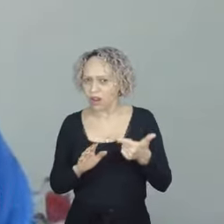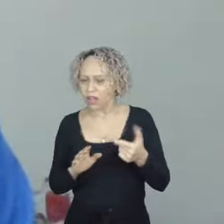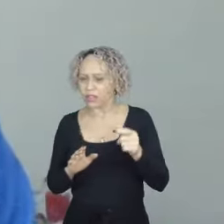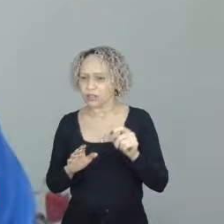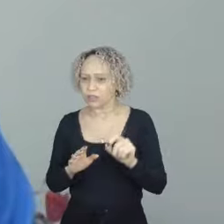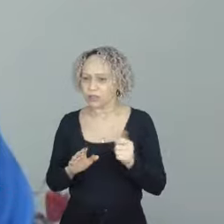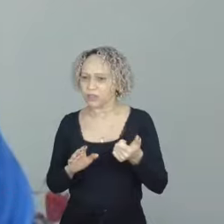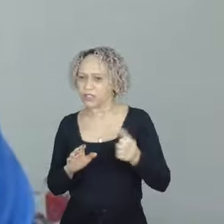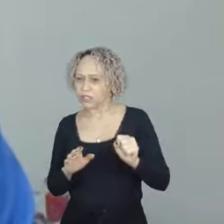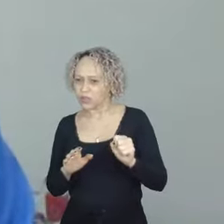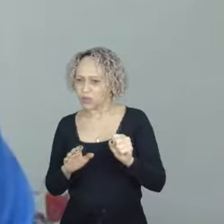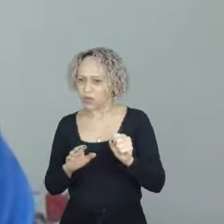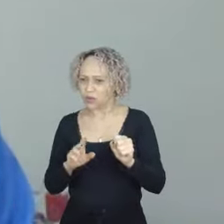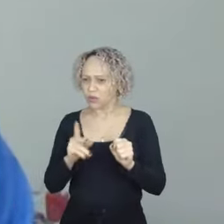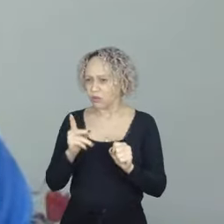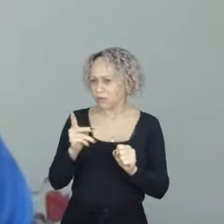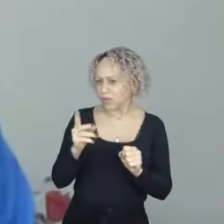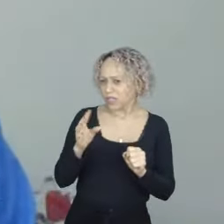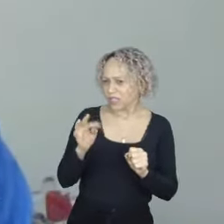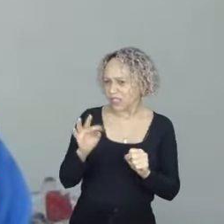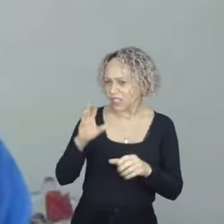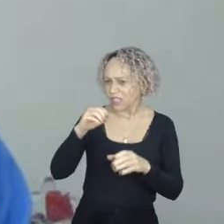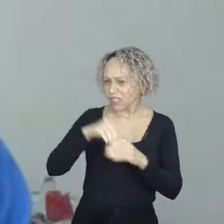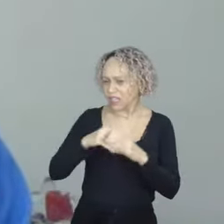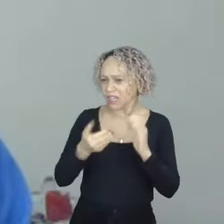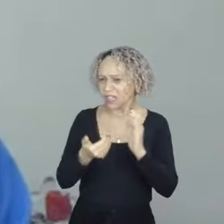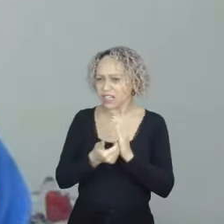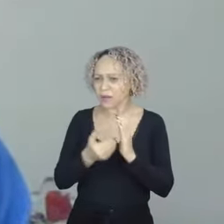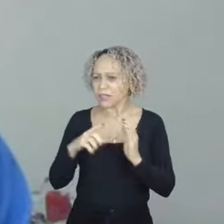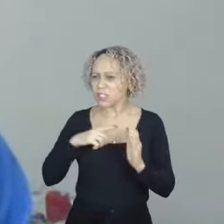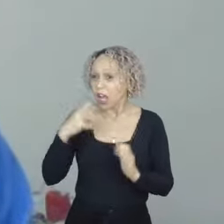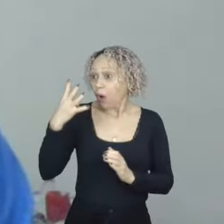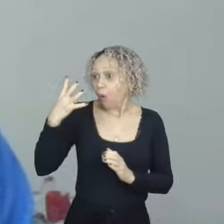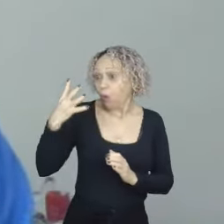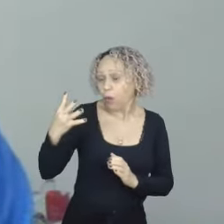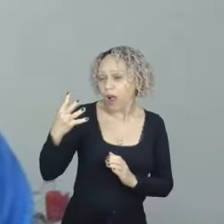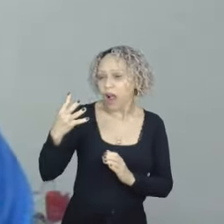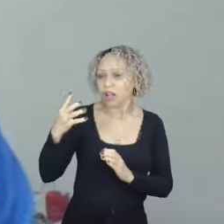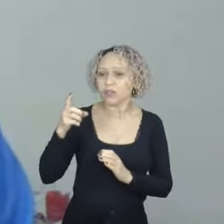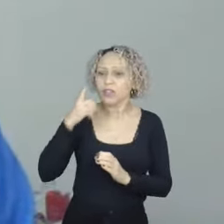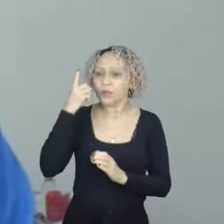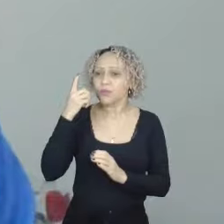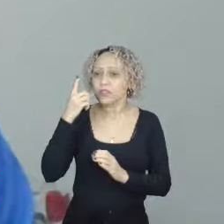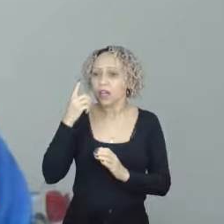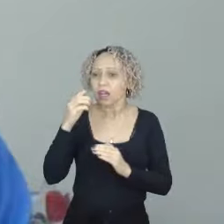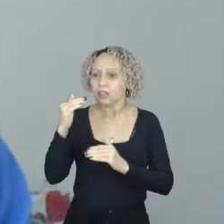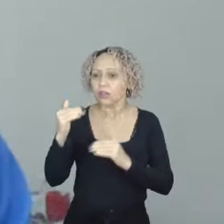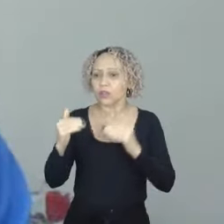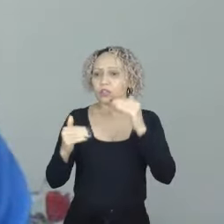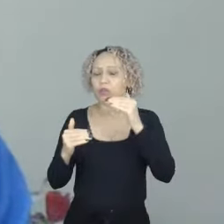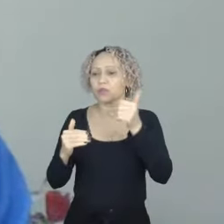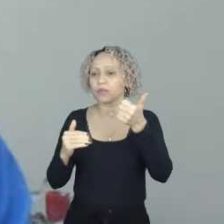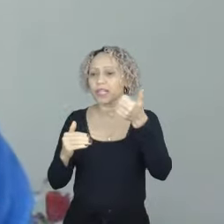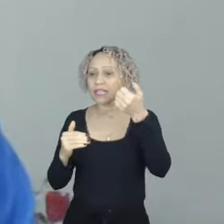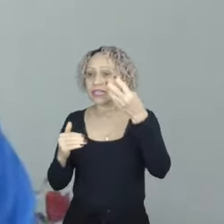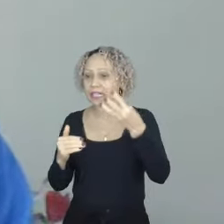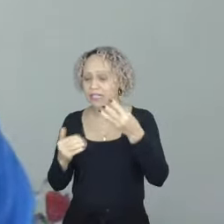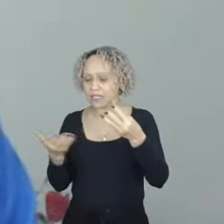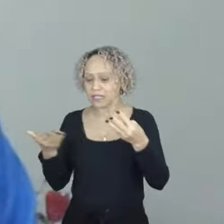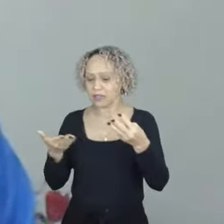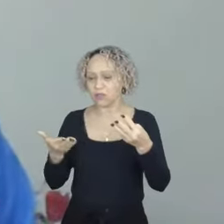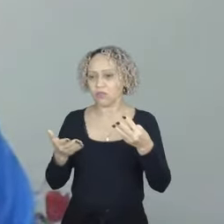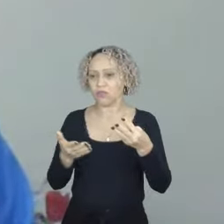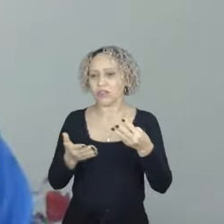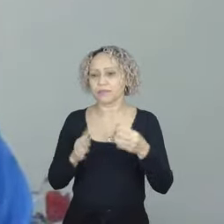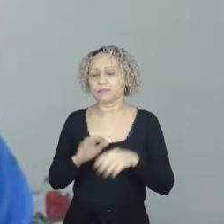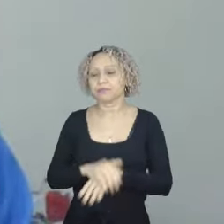Câmara, era de 4 parlamentares, hoje são 13 parlamentares, né? Já em 2020, a gente teve um número